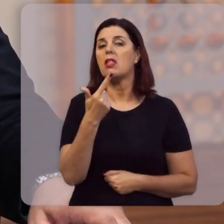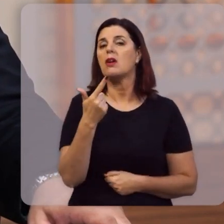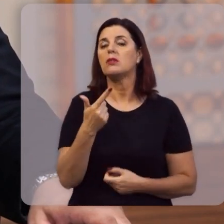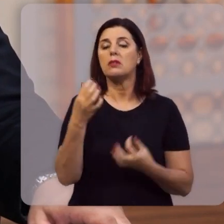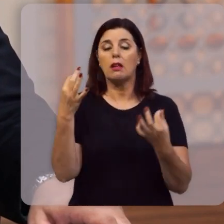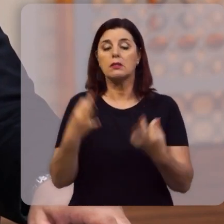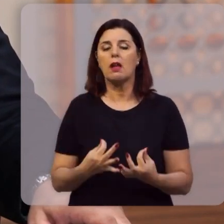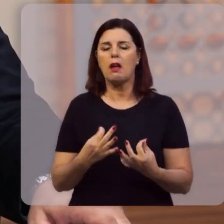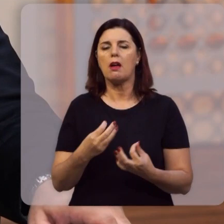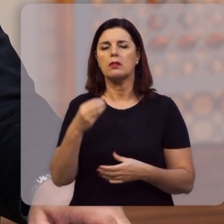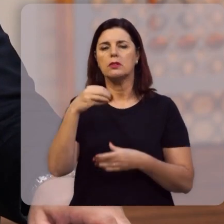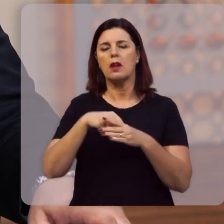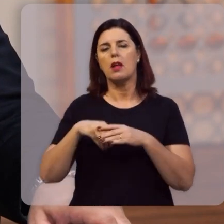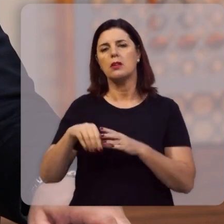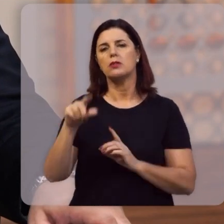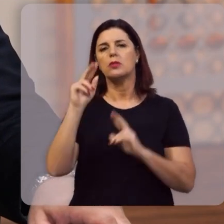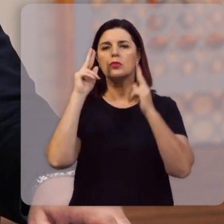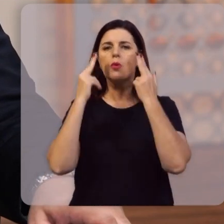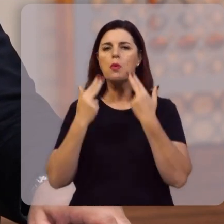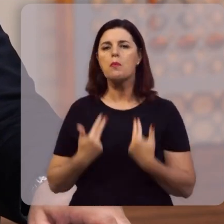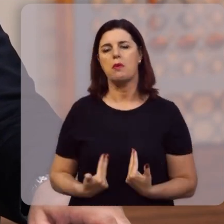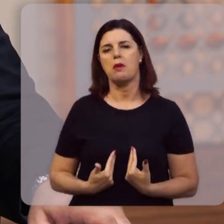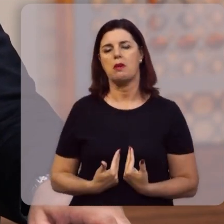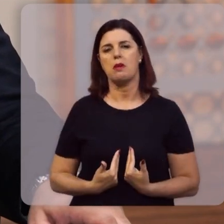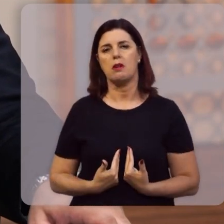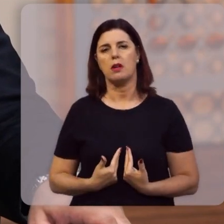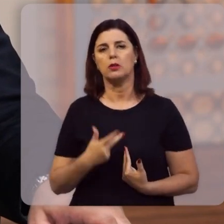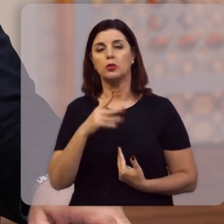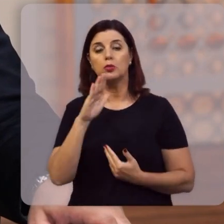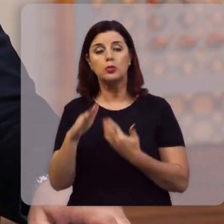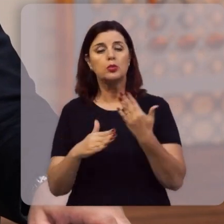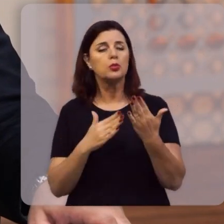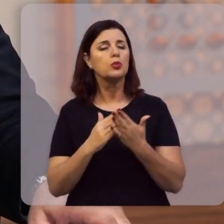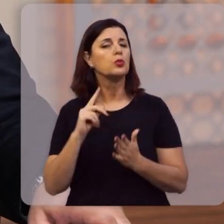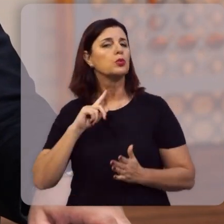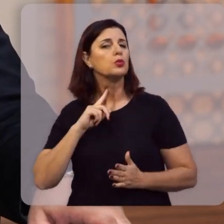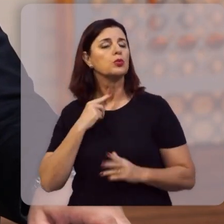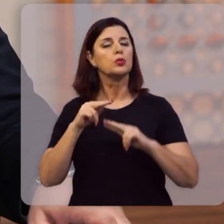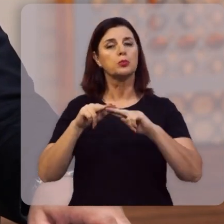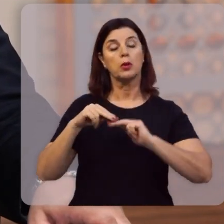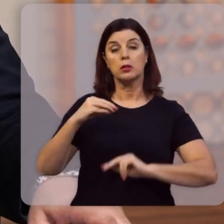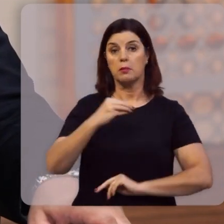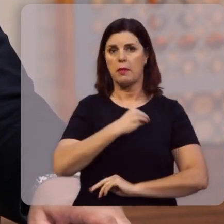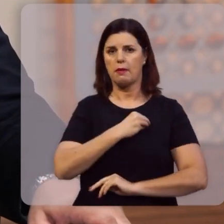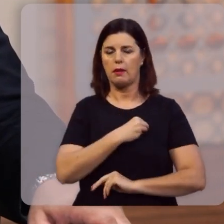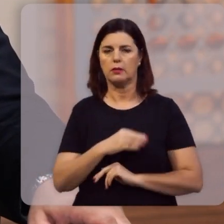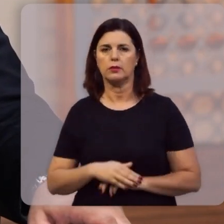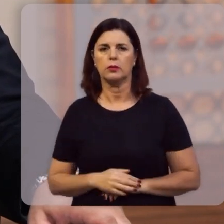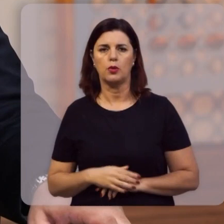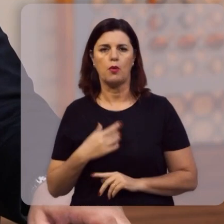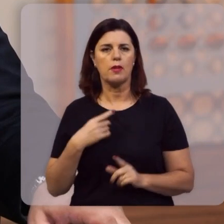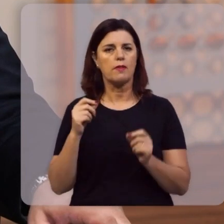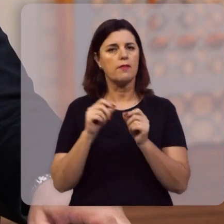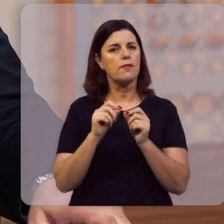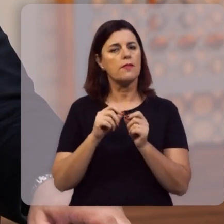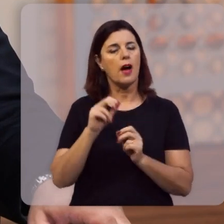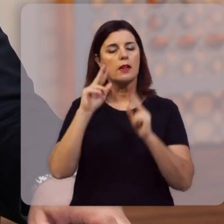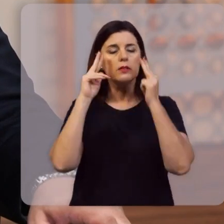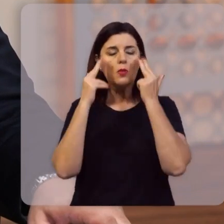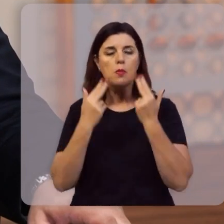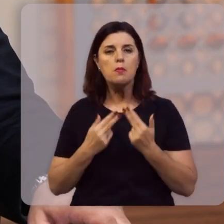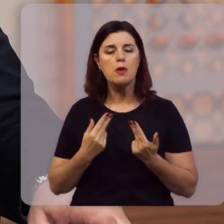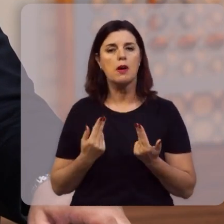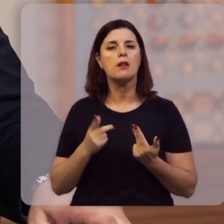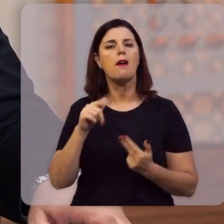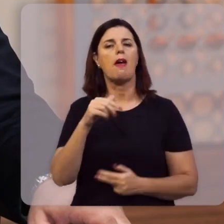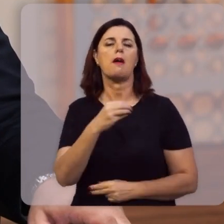sã no ser humano. Tudo no ser humano é manchado pelo pecado. O que define a natureza humana